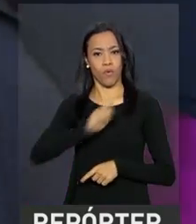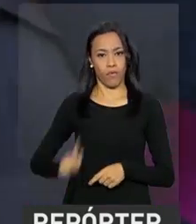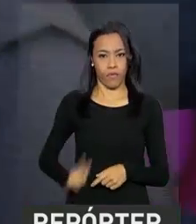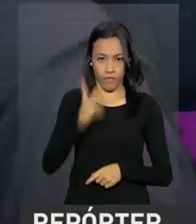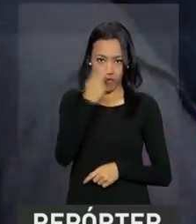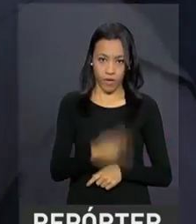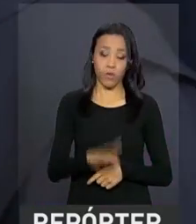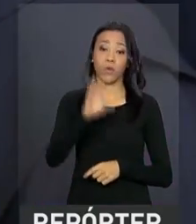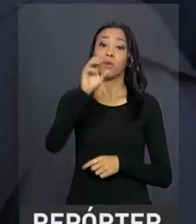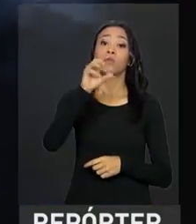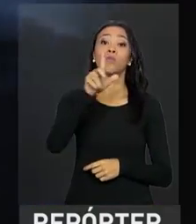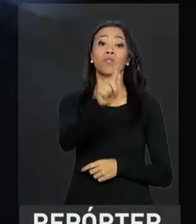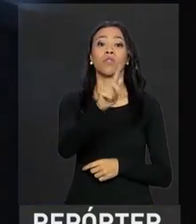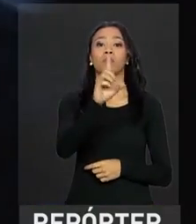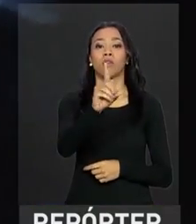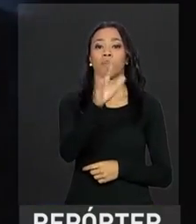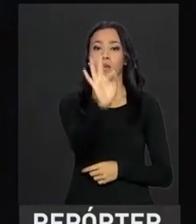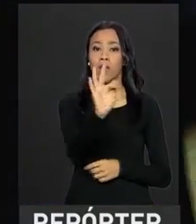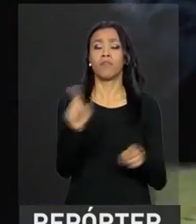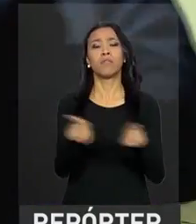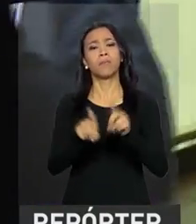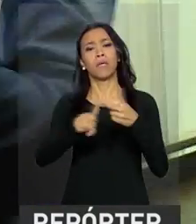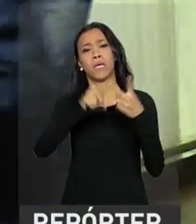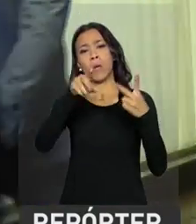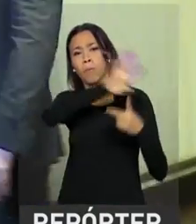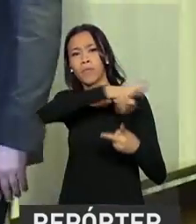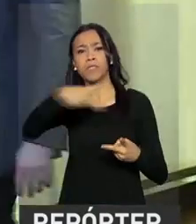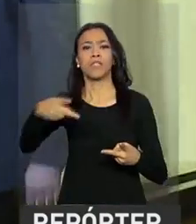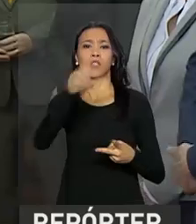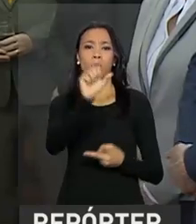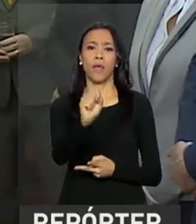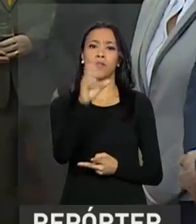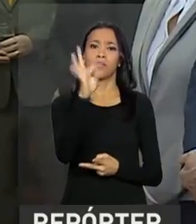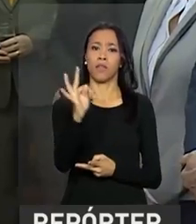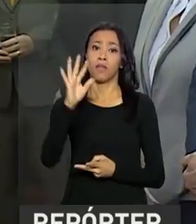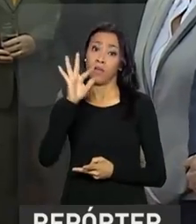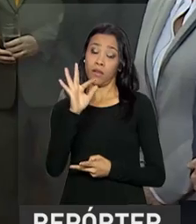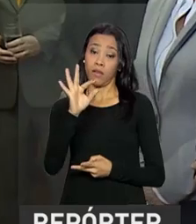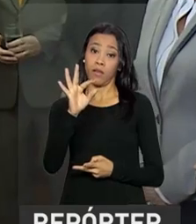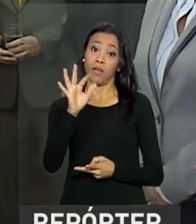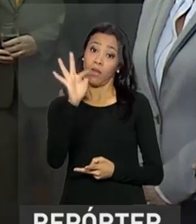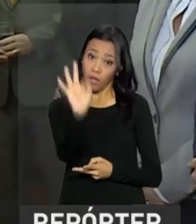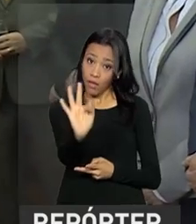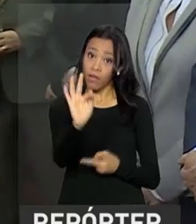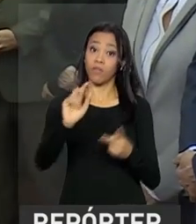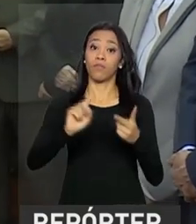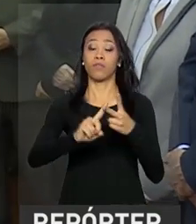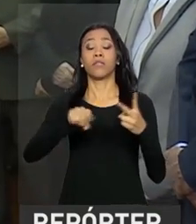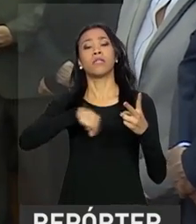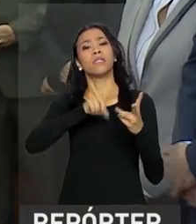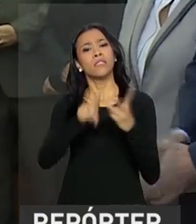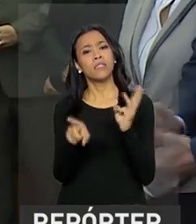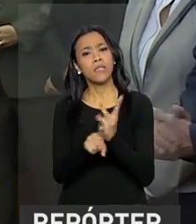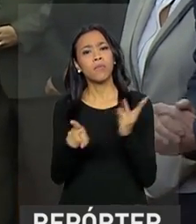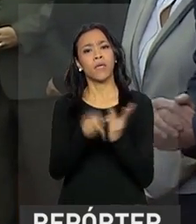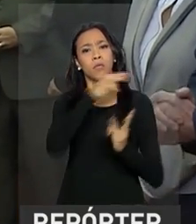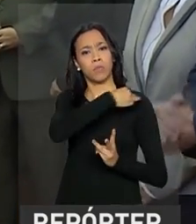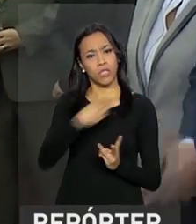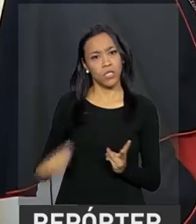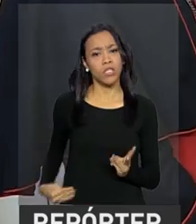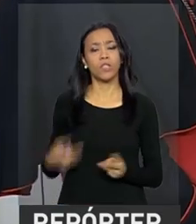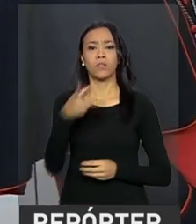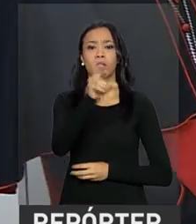Rolemberg o presidente do STF Supremo Tribunal Federal Ricardo lewandovski e também o Ministro das